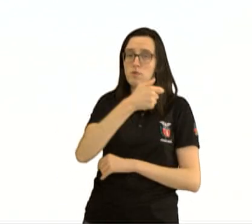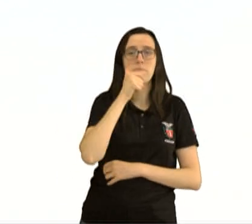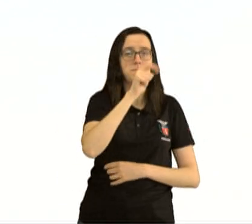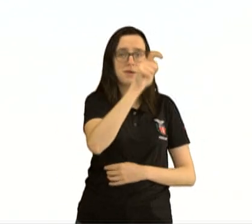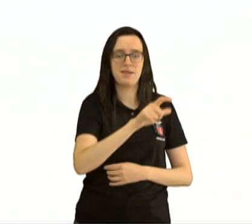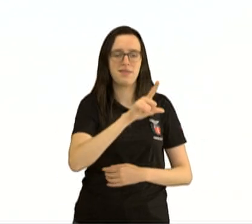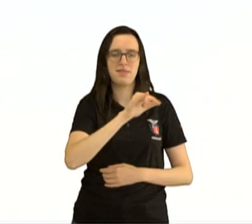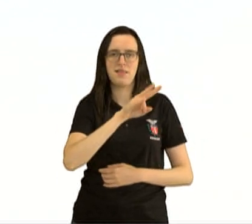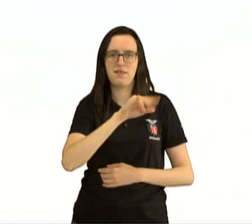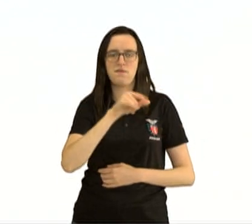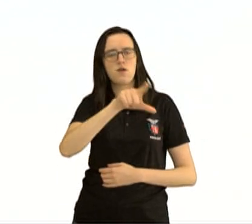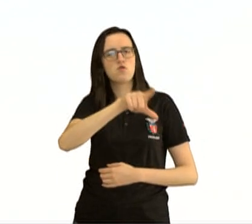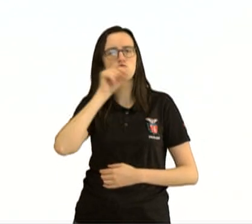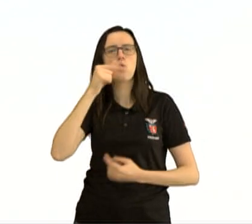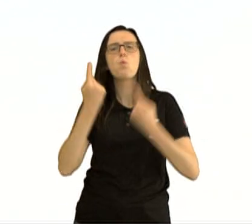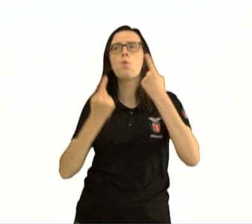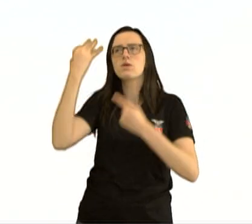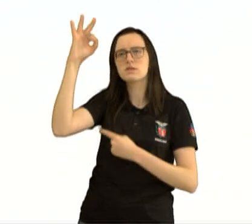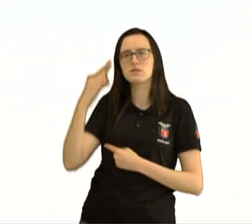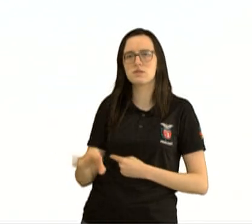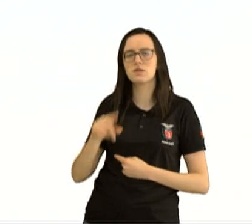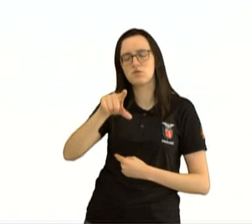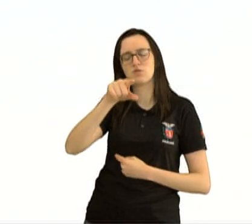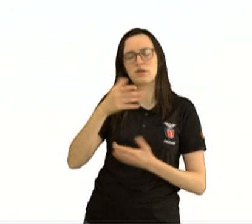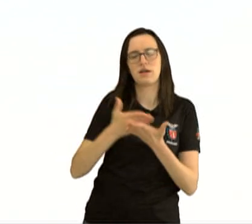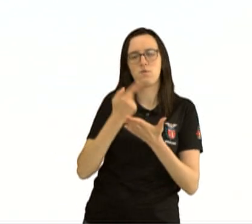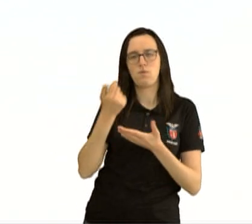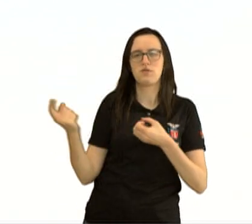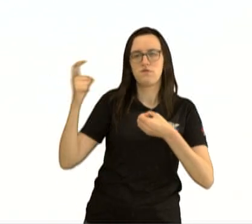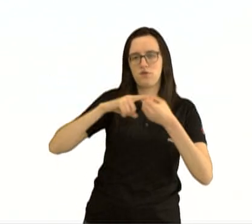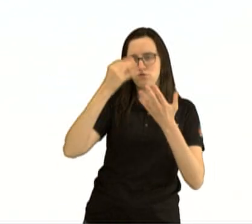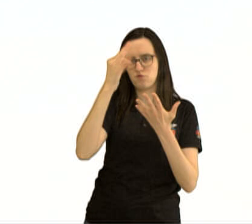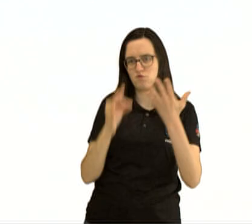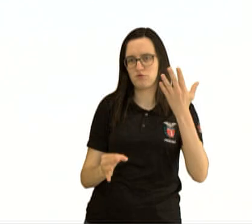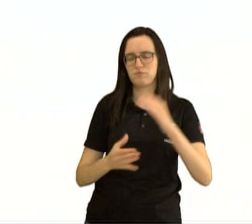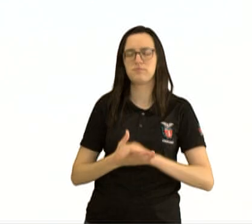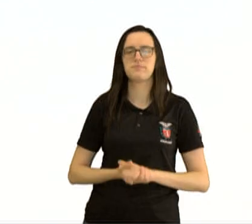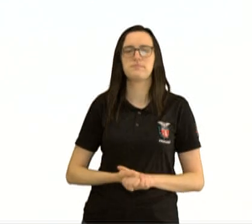ok? Escolham aqui A ou B. Coloca no teu caderno aí, já volto para corrigir.